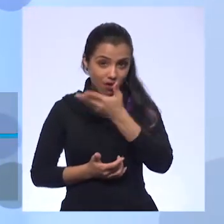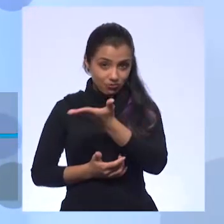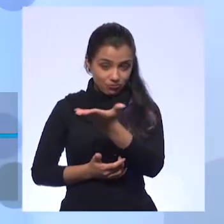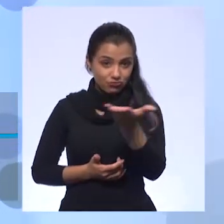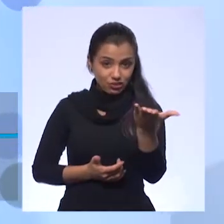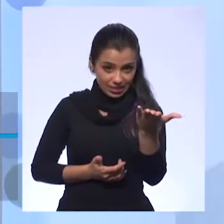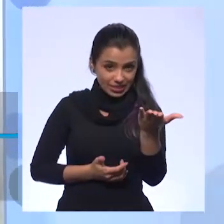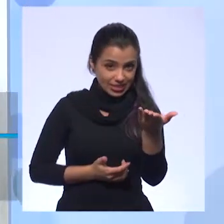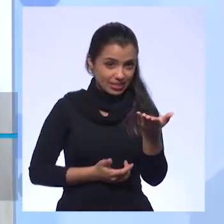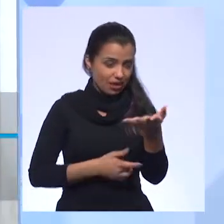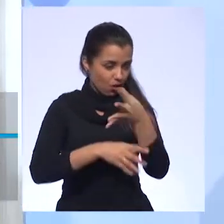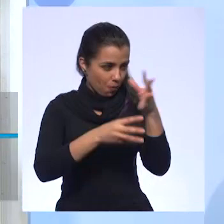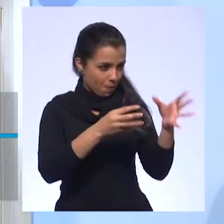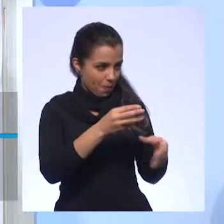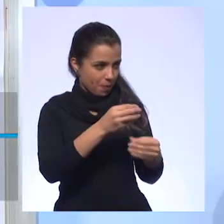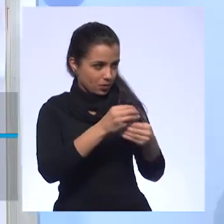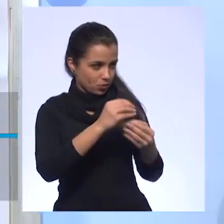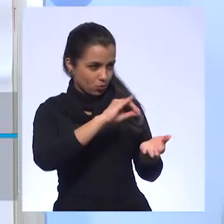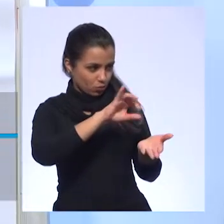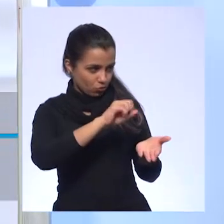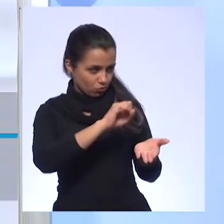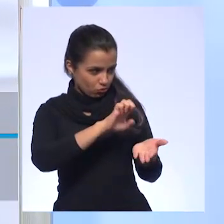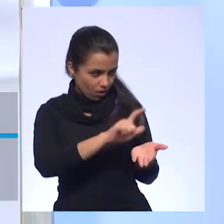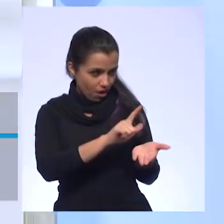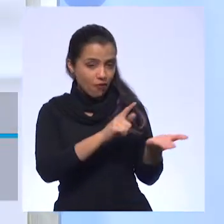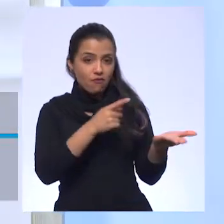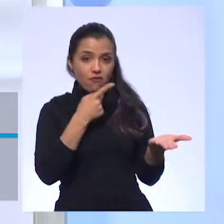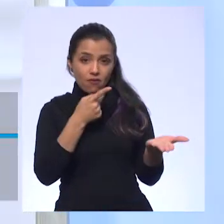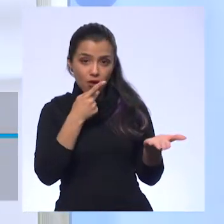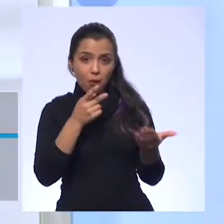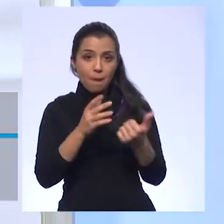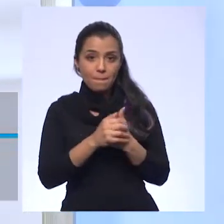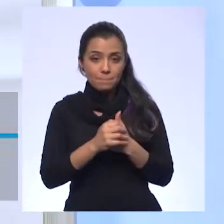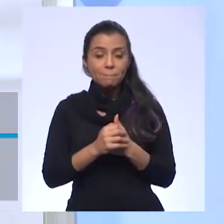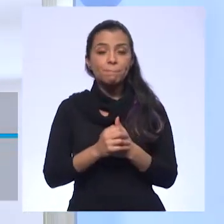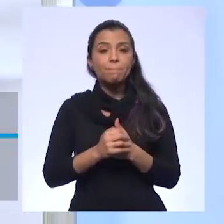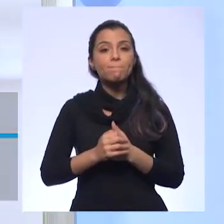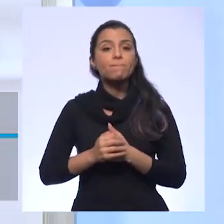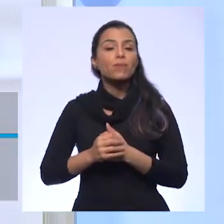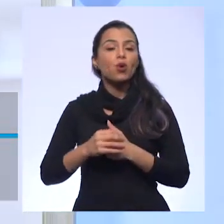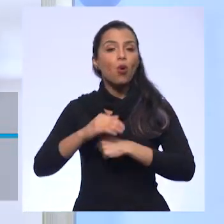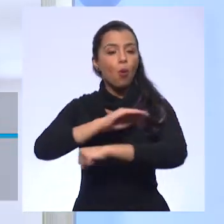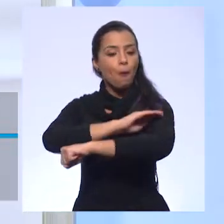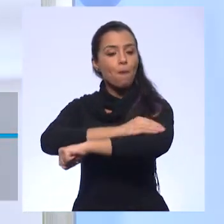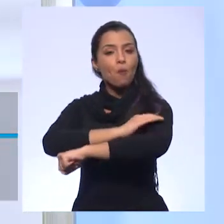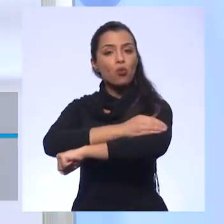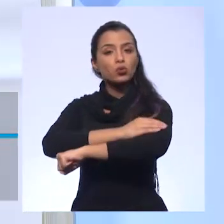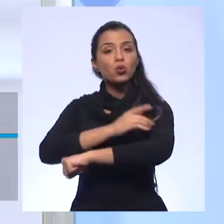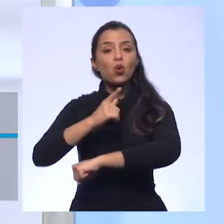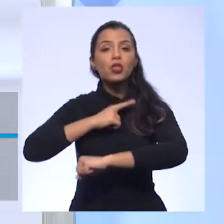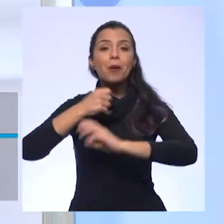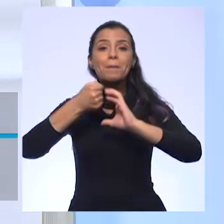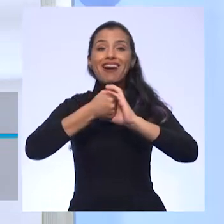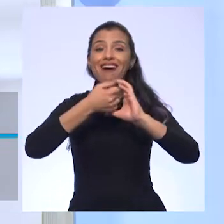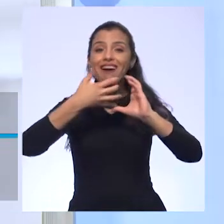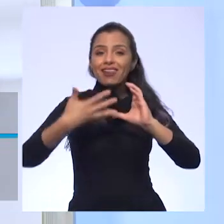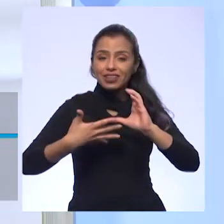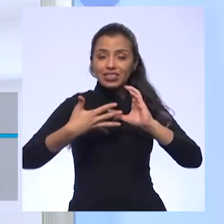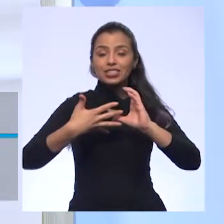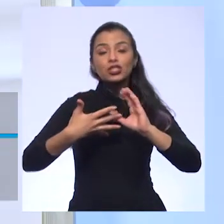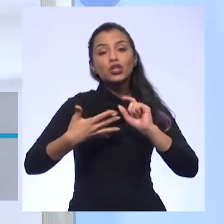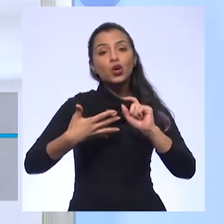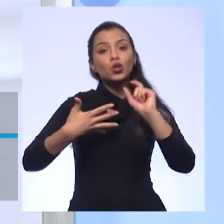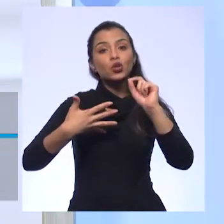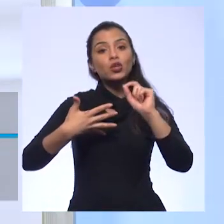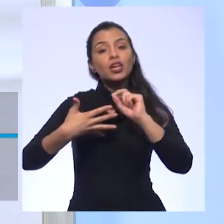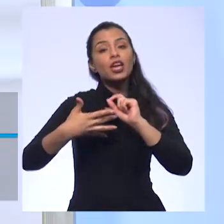questão, e lembrando o que eu falei também da movimentação, os músculos eles têm uma característica de você ter que ficar fazendo determinados